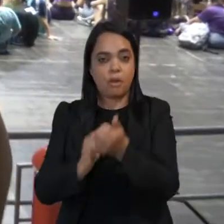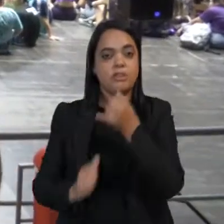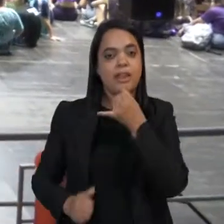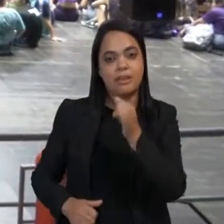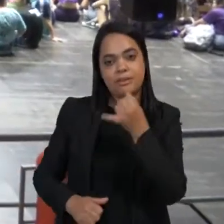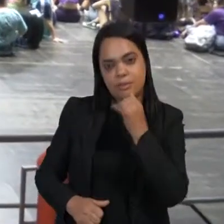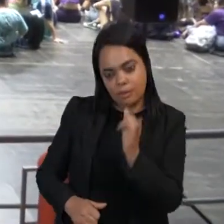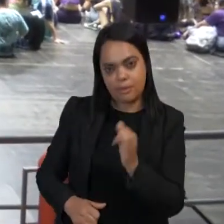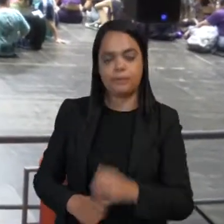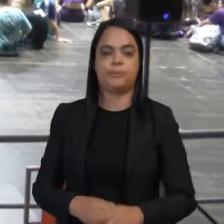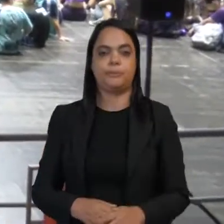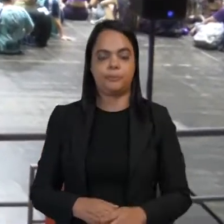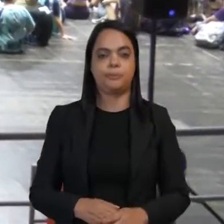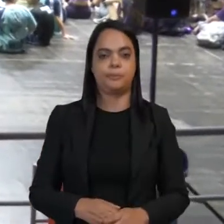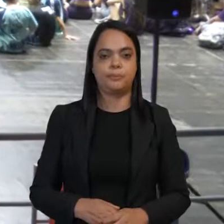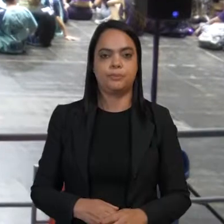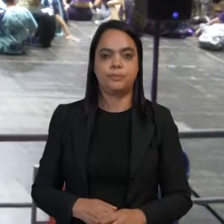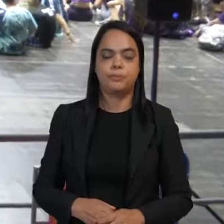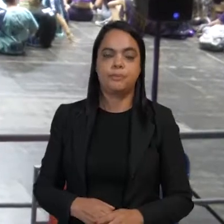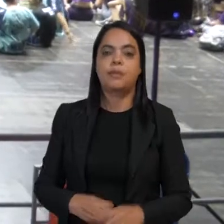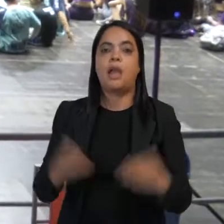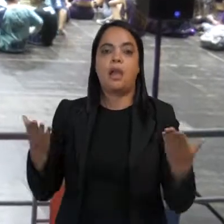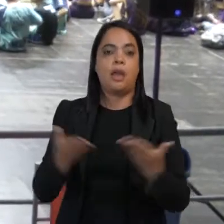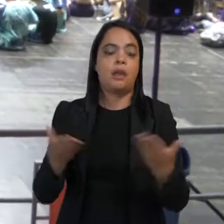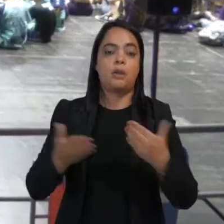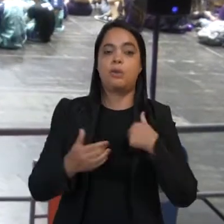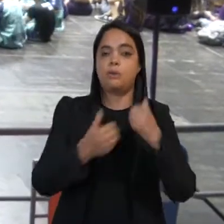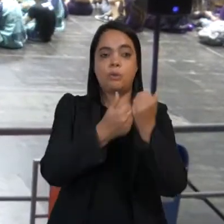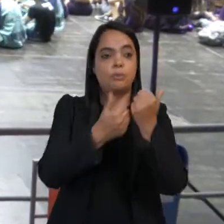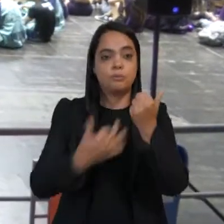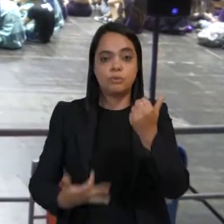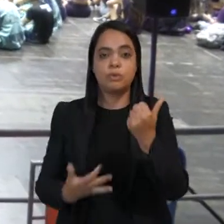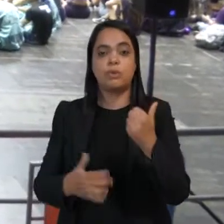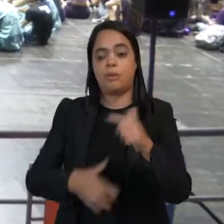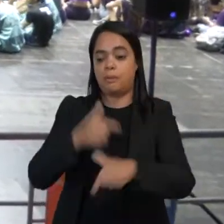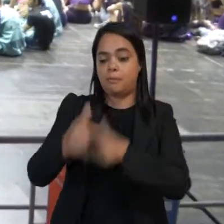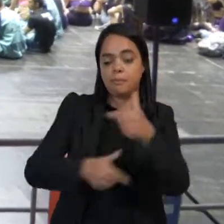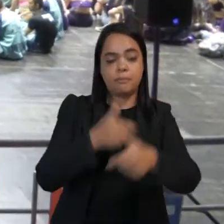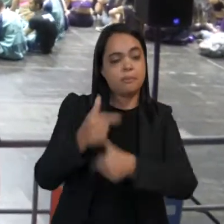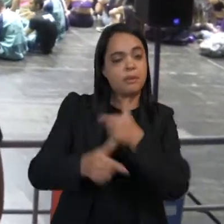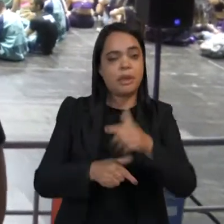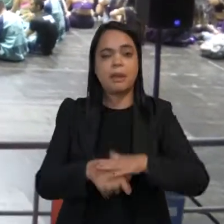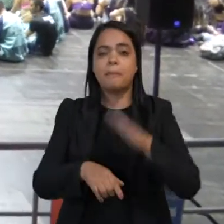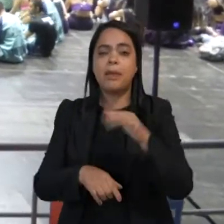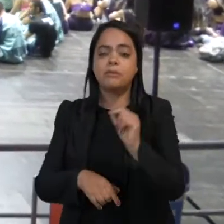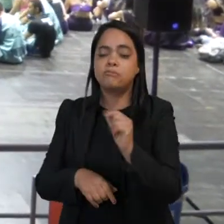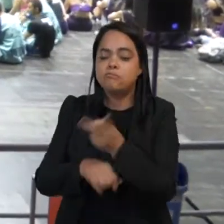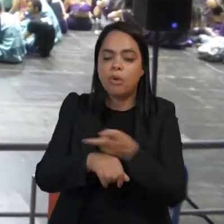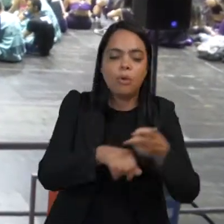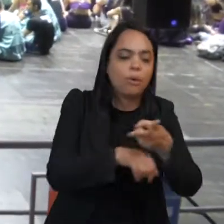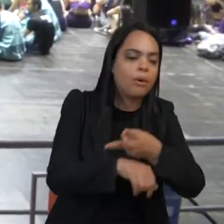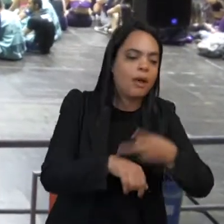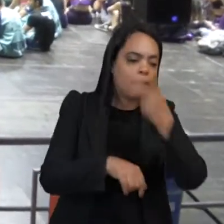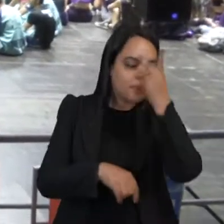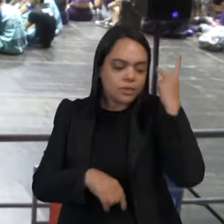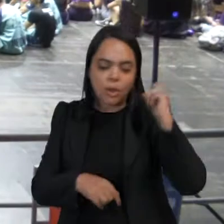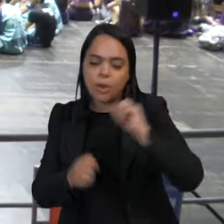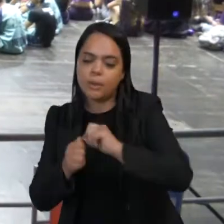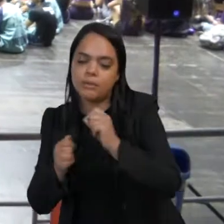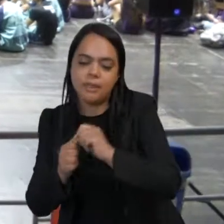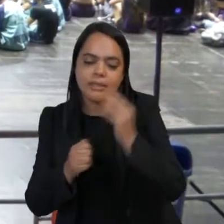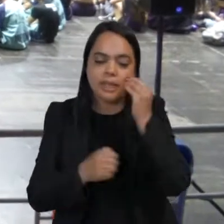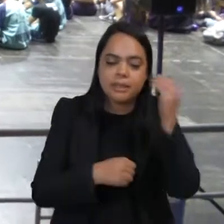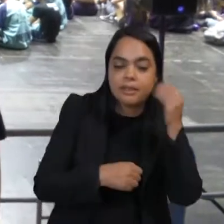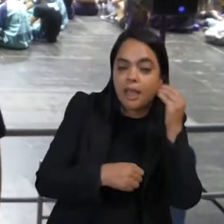a modalidade de Counter-Strike, né? Aí agora eu tô como diretor e meu trabalho tá sendo mais captação de talento, faço